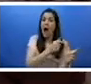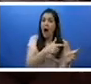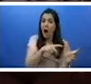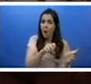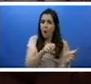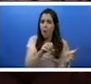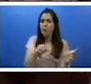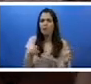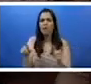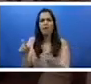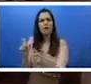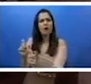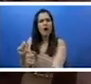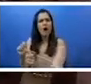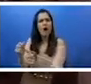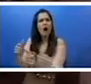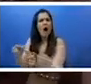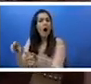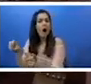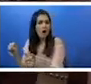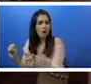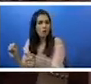avião. 3 sílabas, ó.